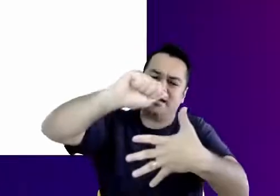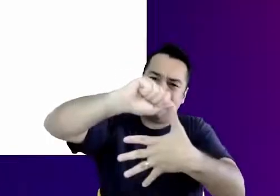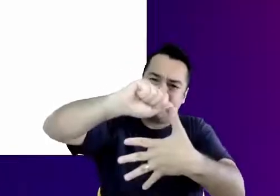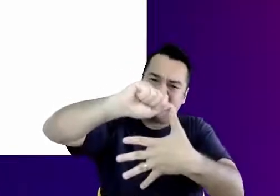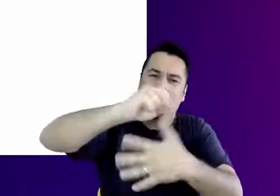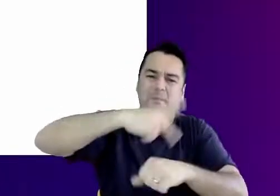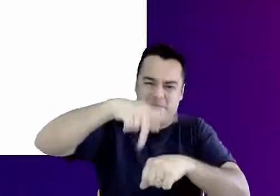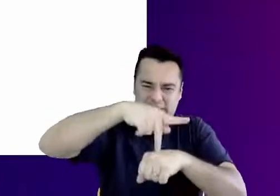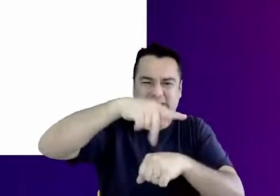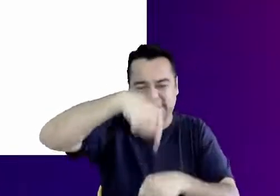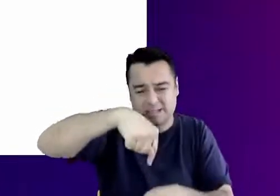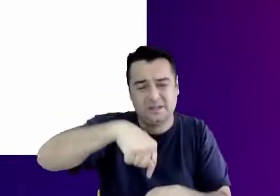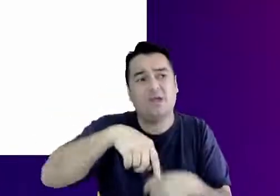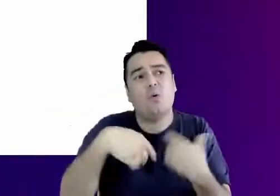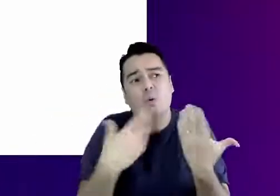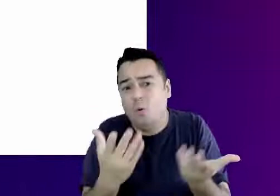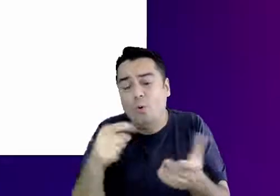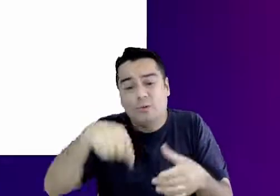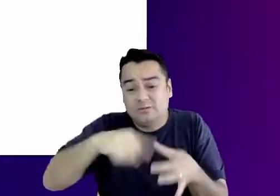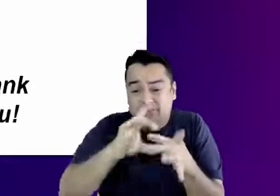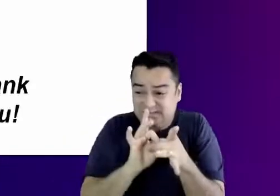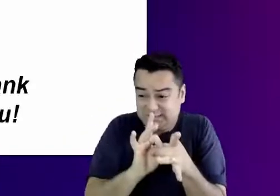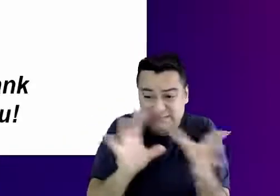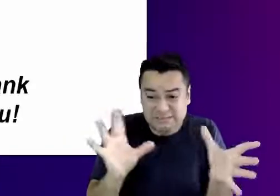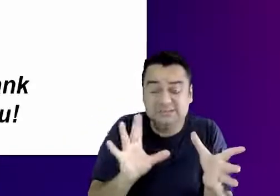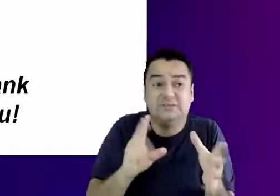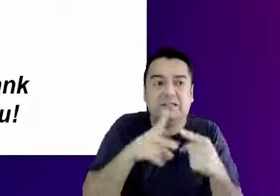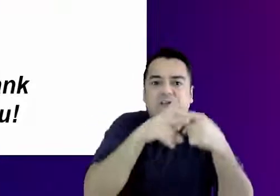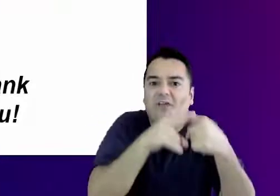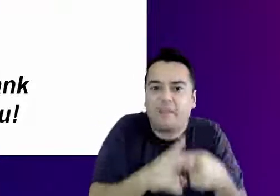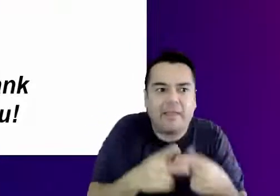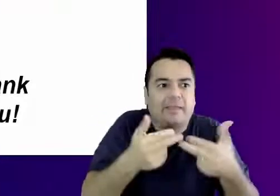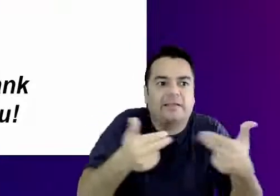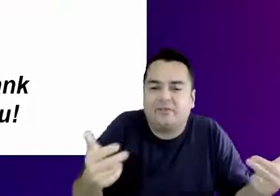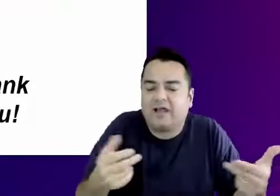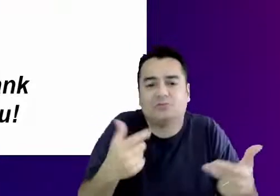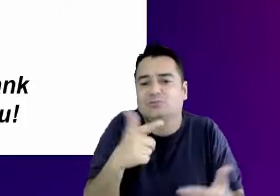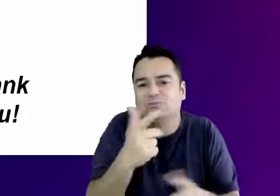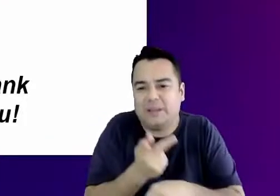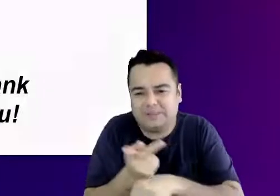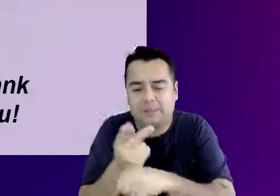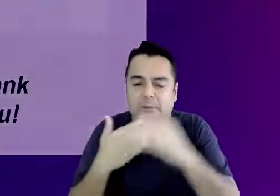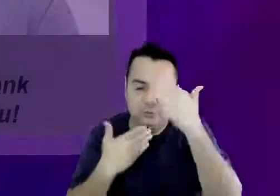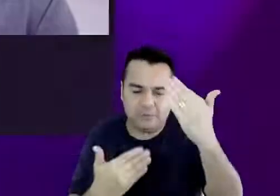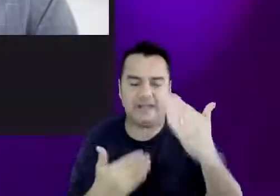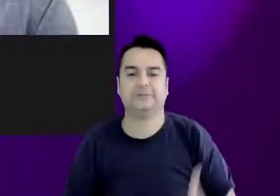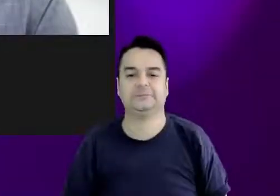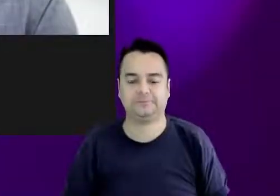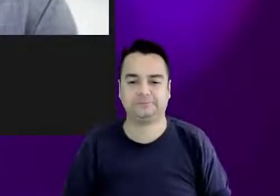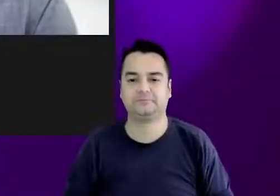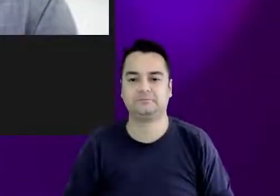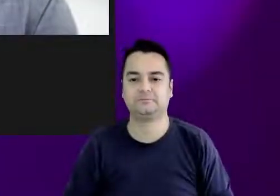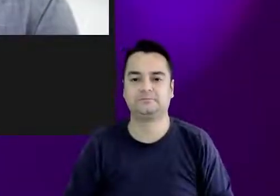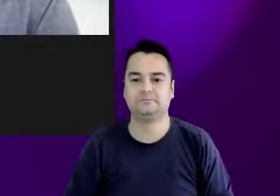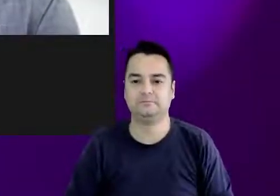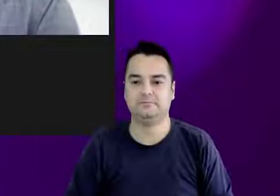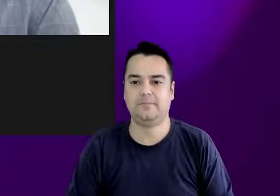tenha disponível todos os elementos para o rastreamento. Muito obrigado.